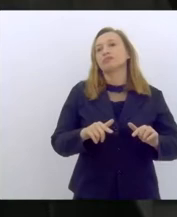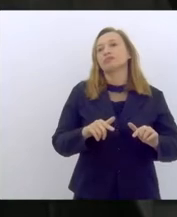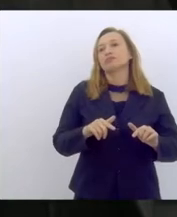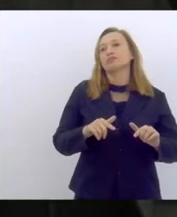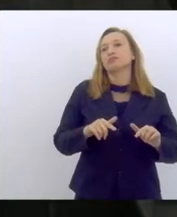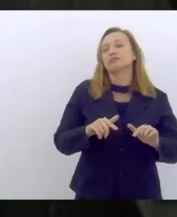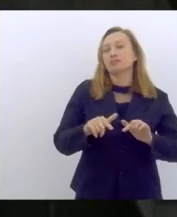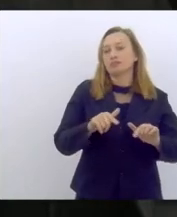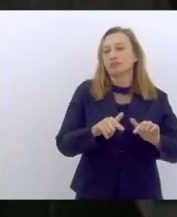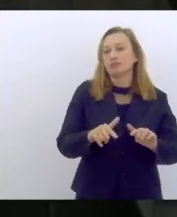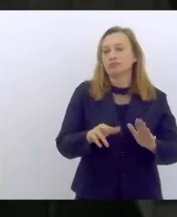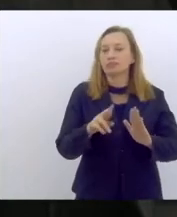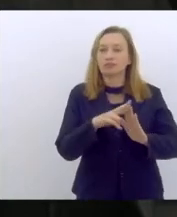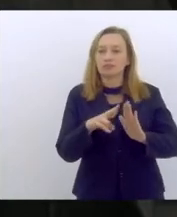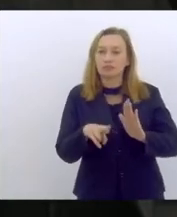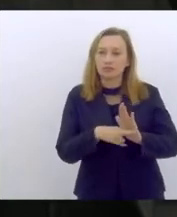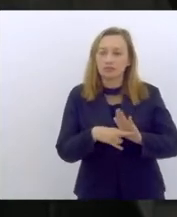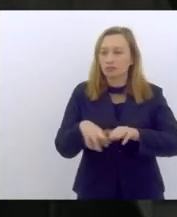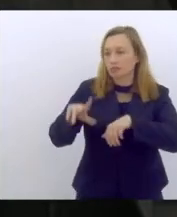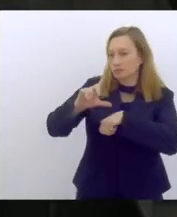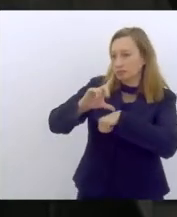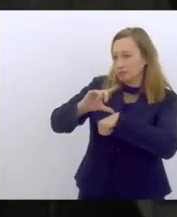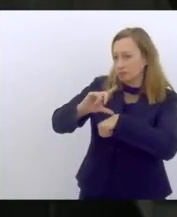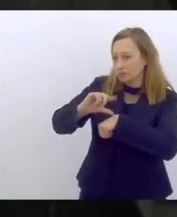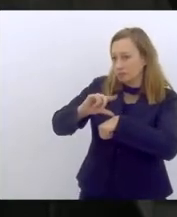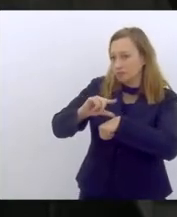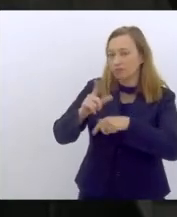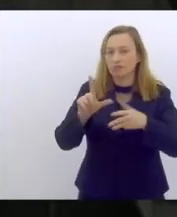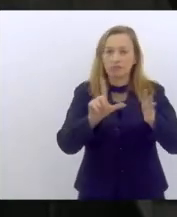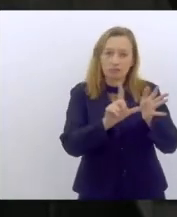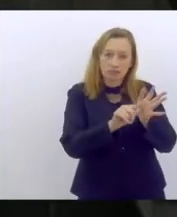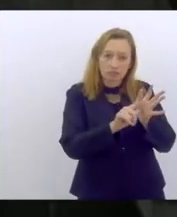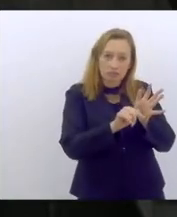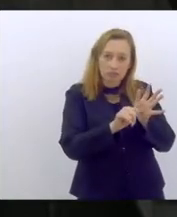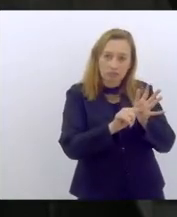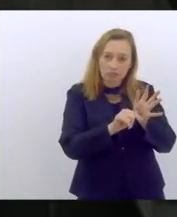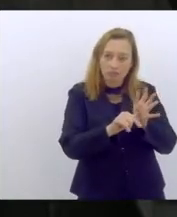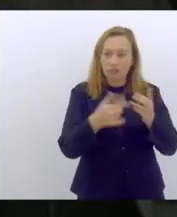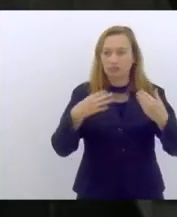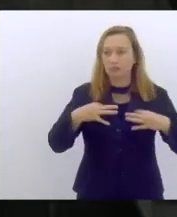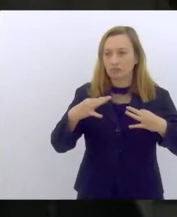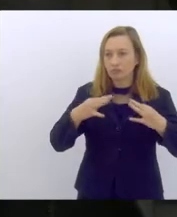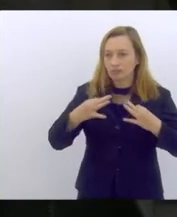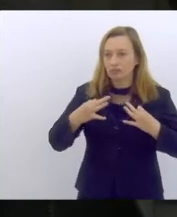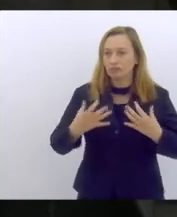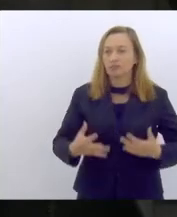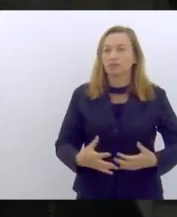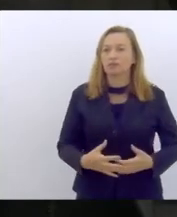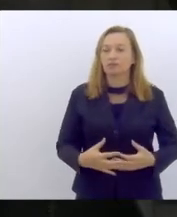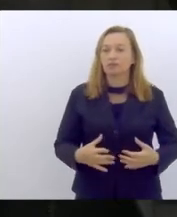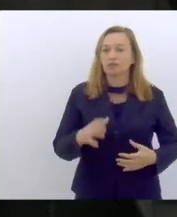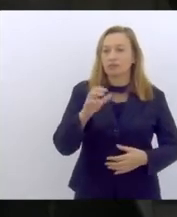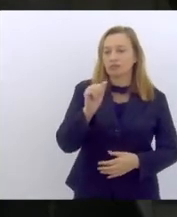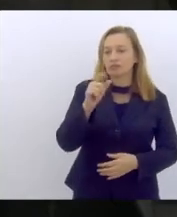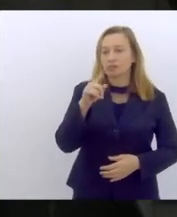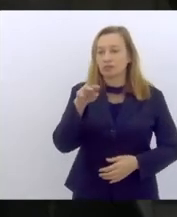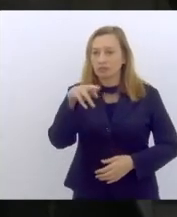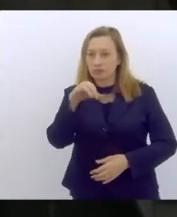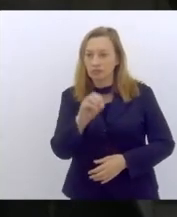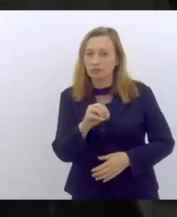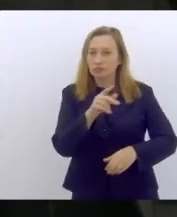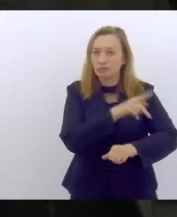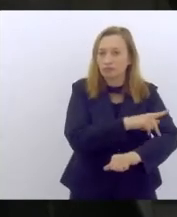seja regras sobre horário e sobre atrasos uniforme sobre o calendário